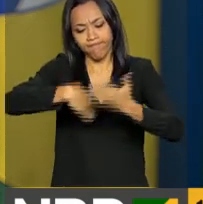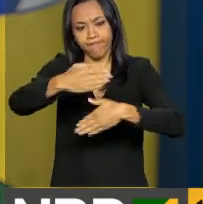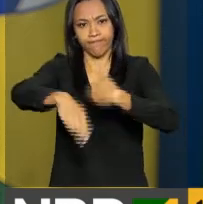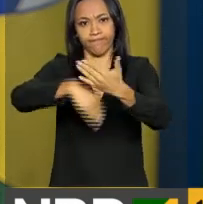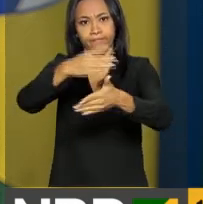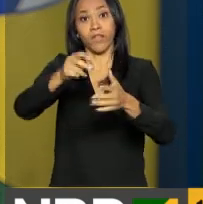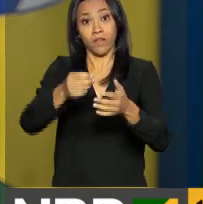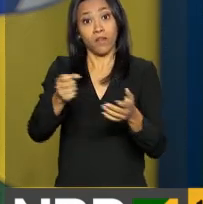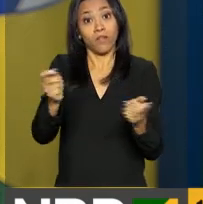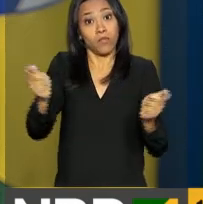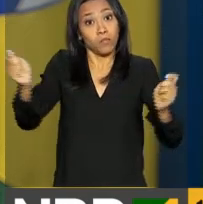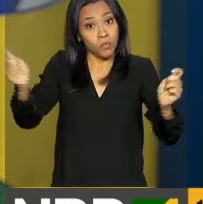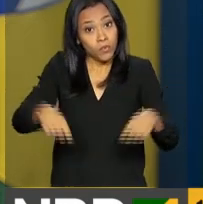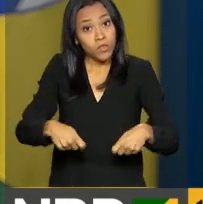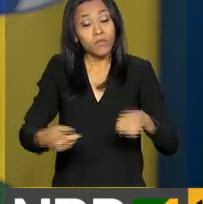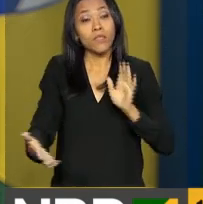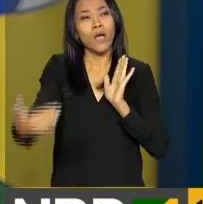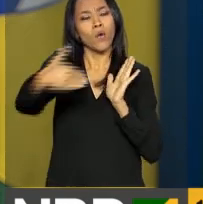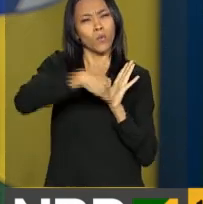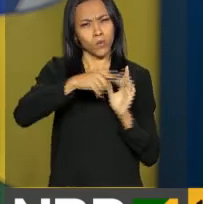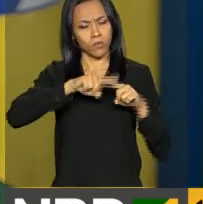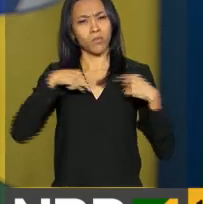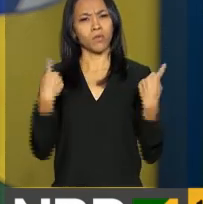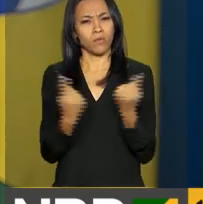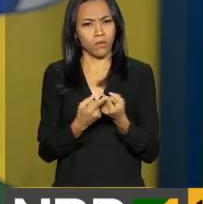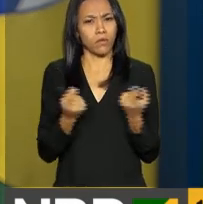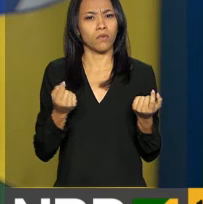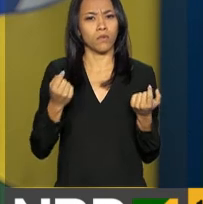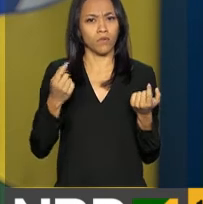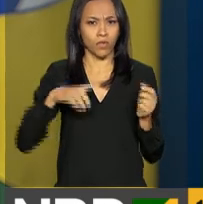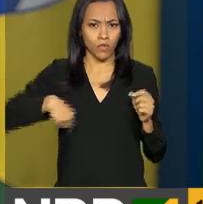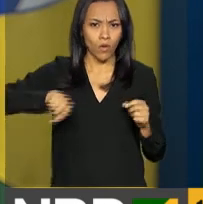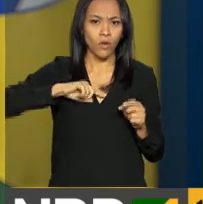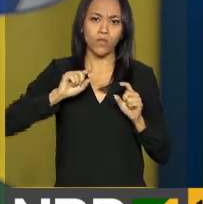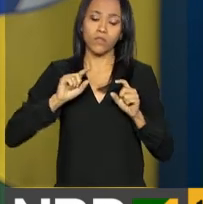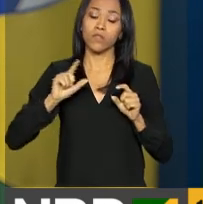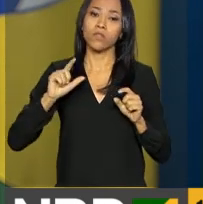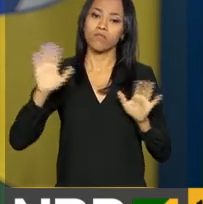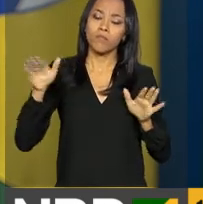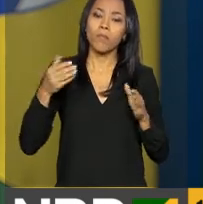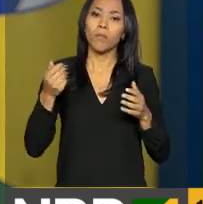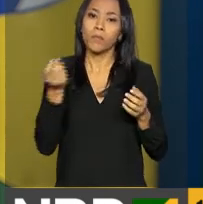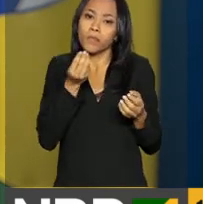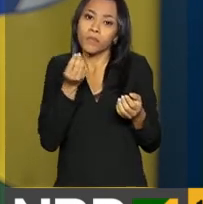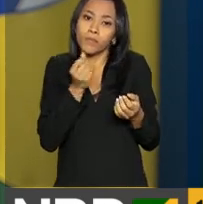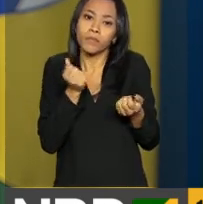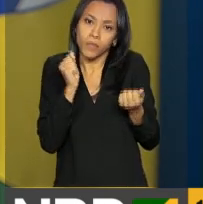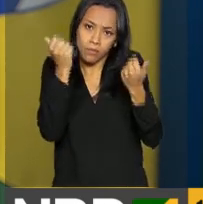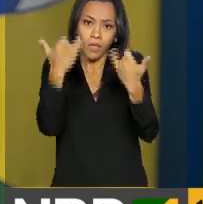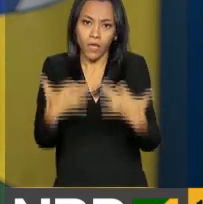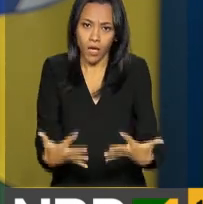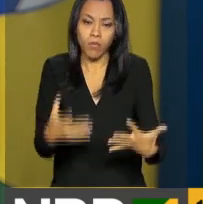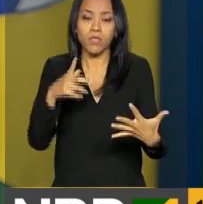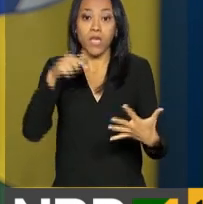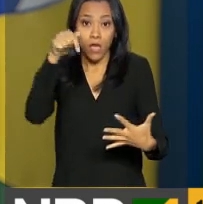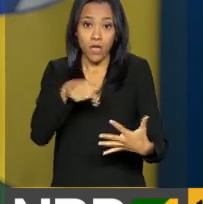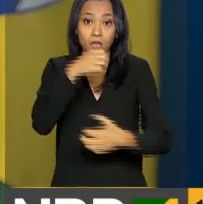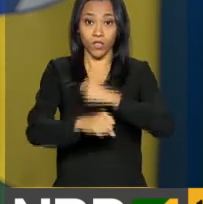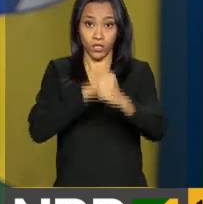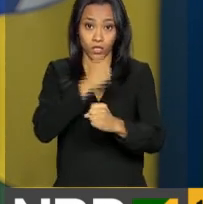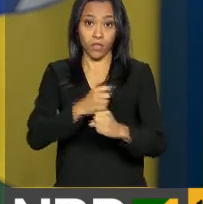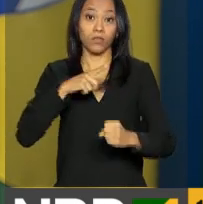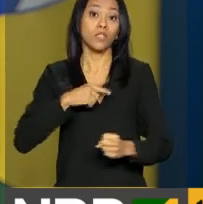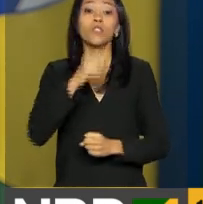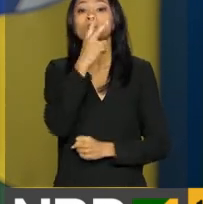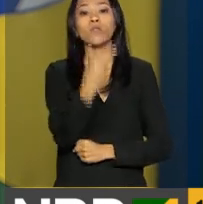possível que na última reunião que nós tivemos, nós pudéssemos dizer: olha, neste ano tem 2 bilhões para os